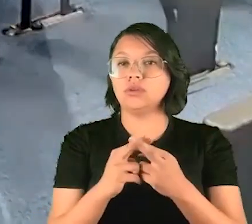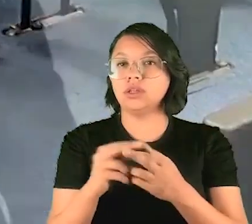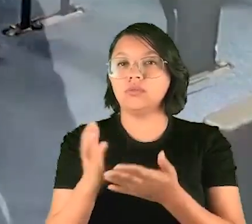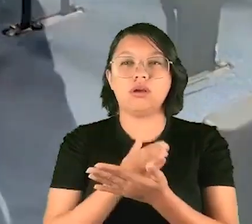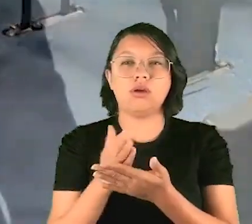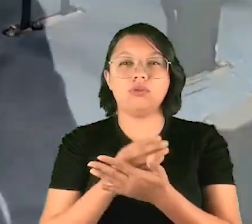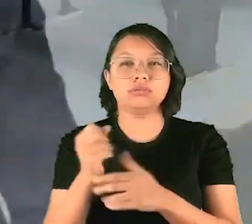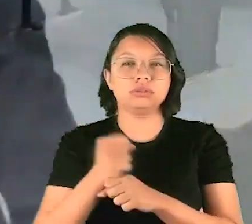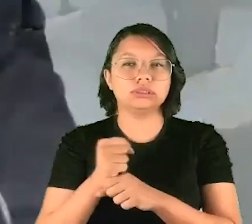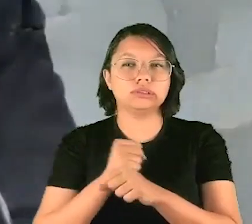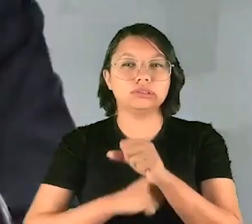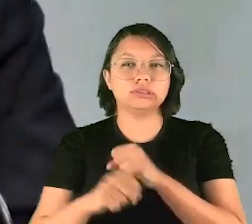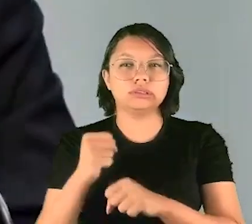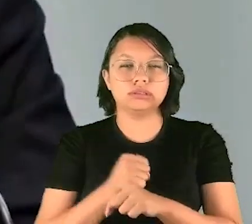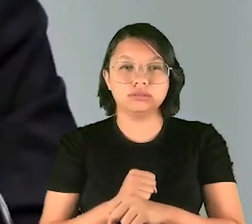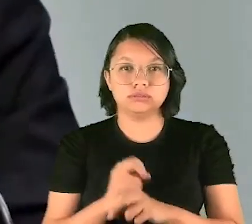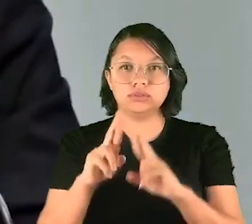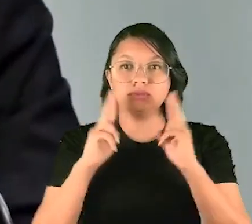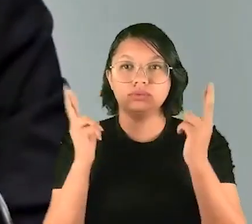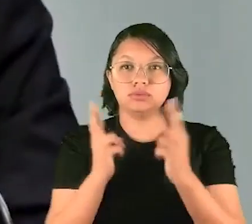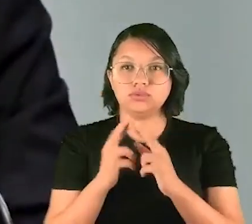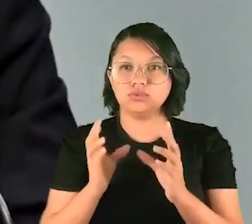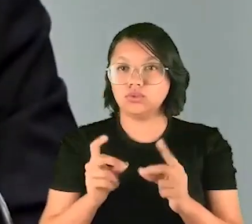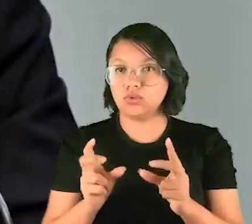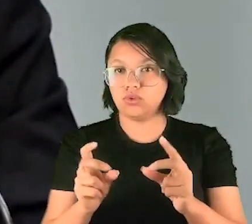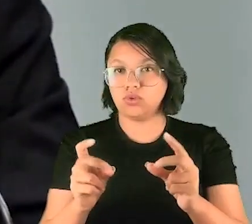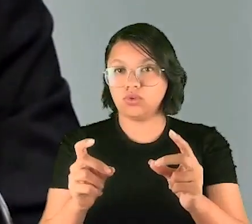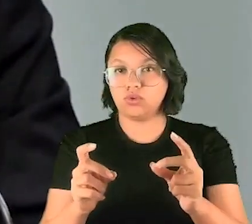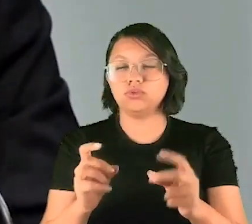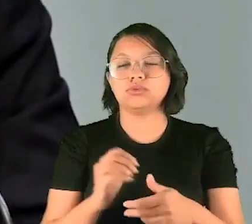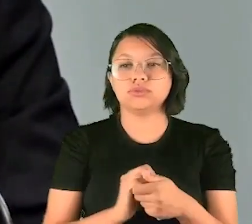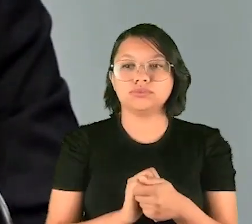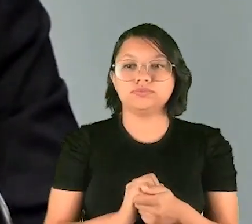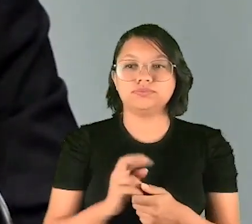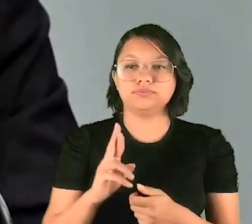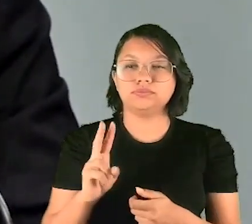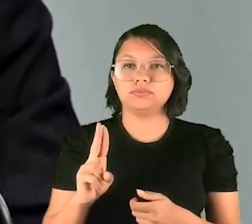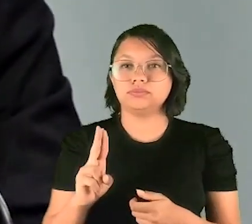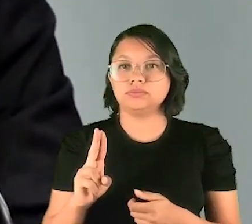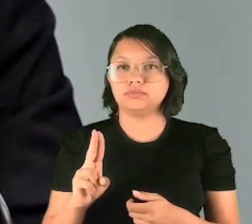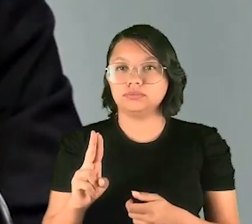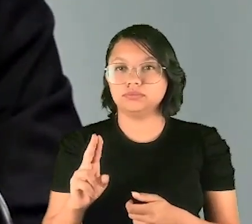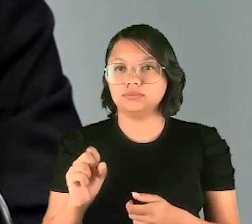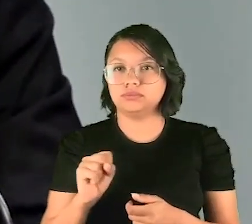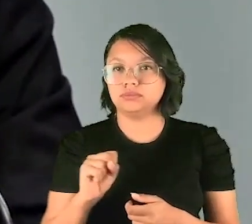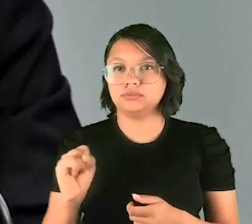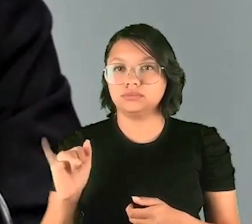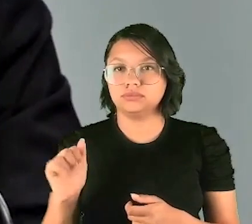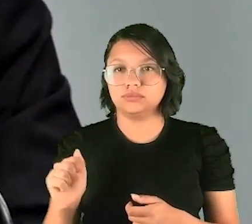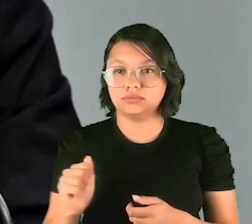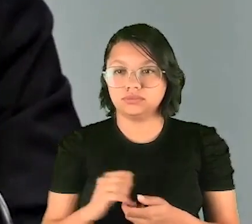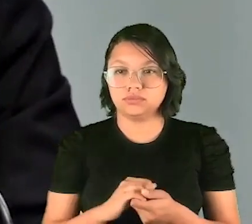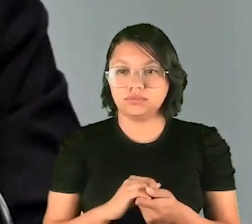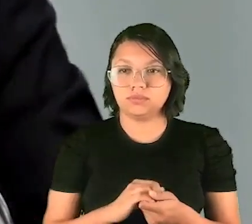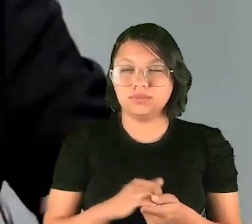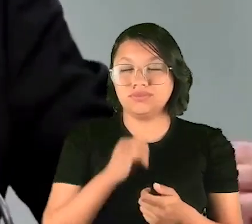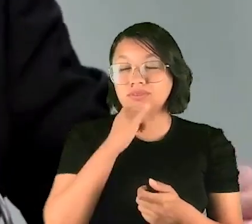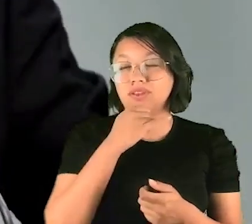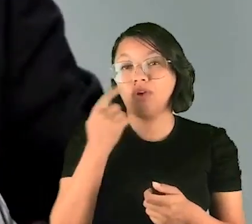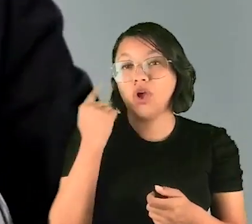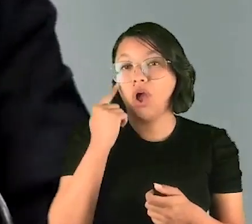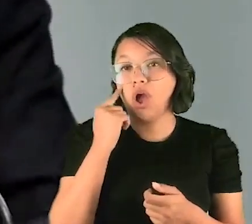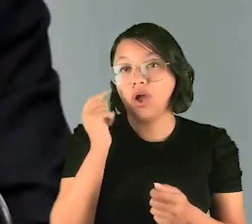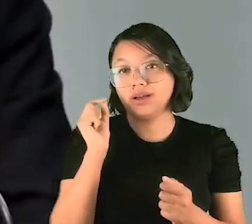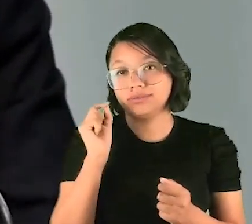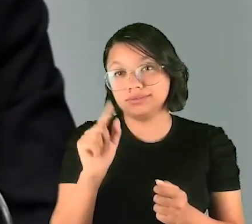participei de uma reunião nos BRICS, foi feito alguns anos atrás uma reunião de oncologia em Moscou, com participantes